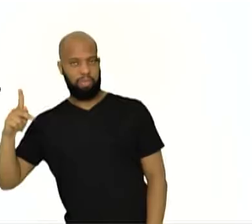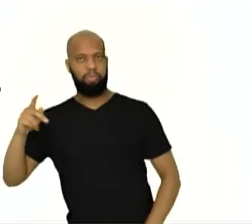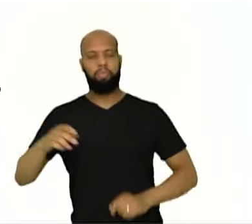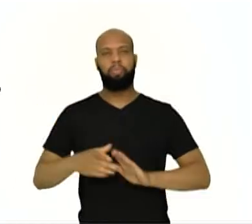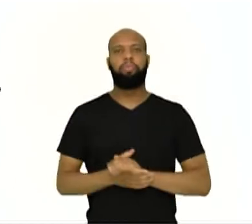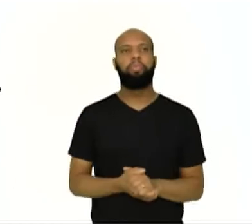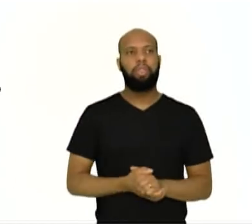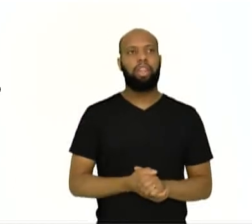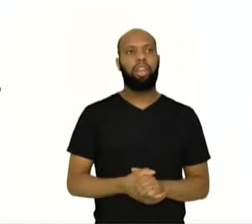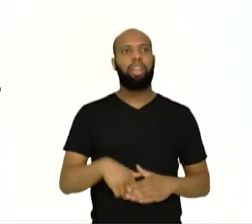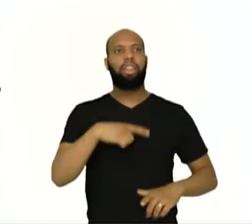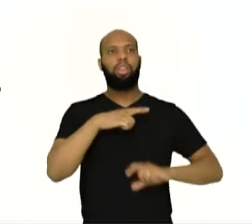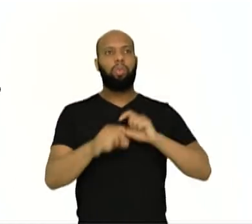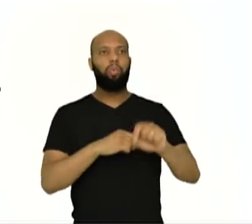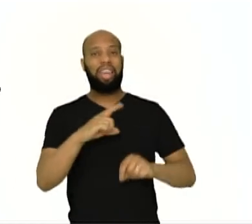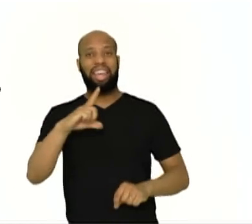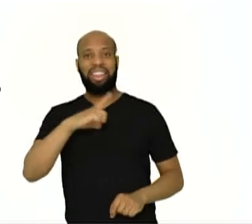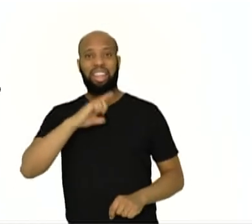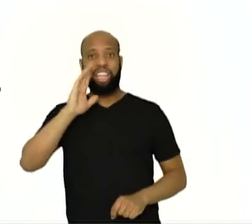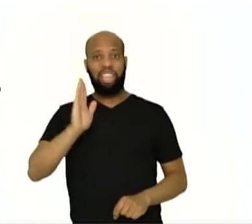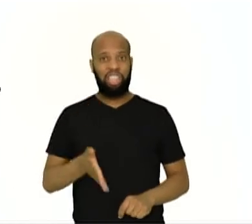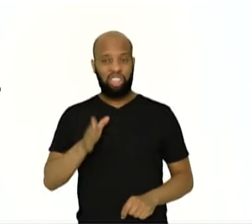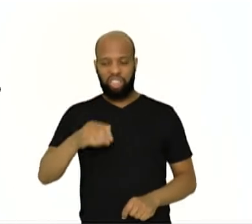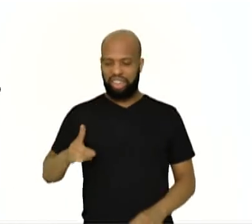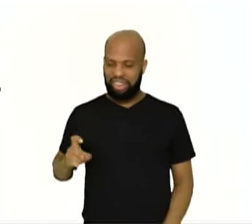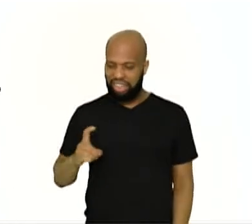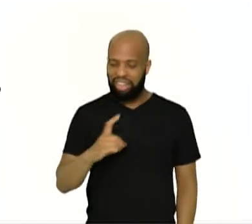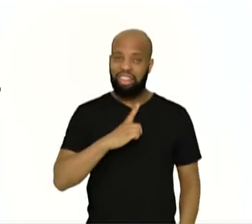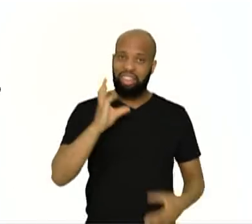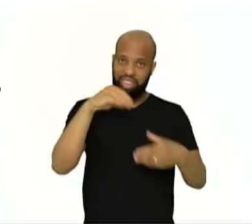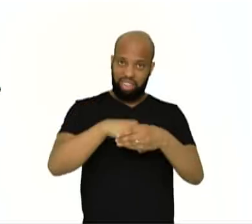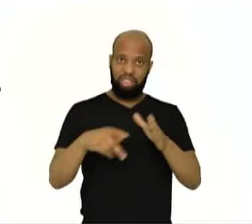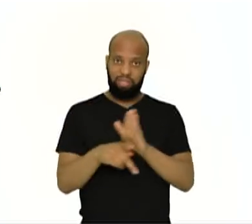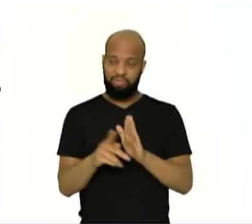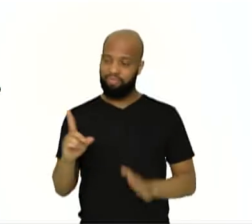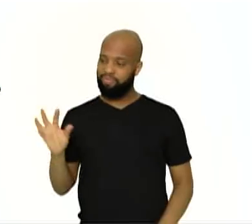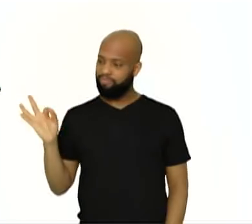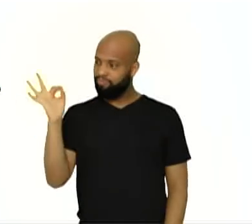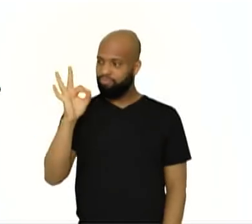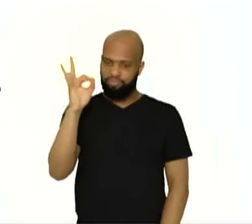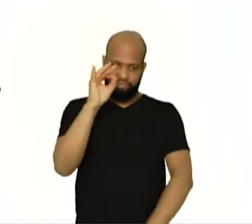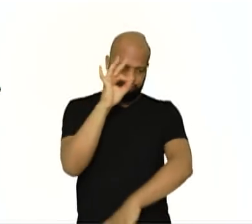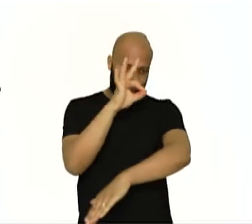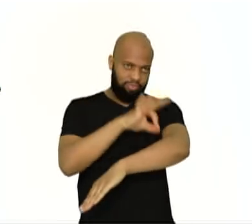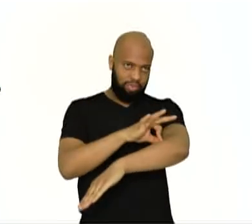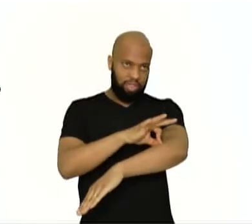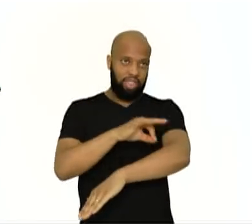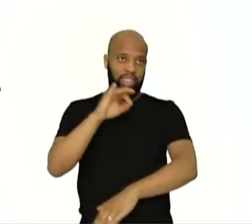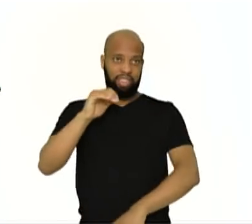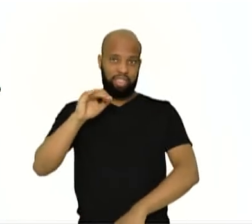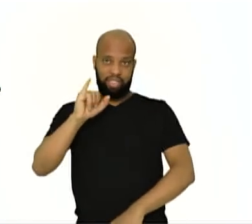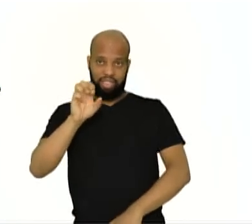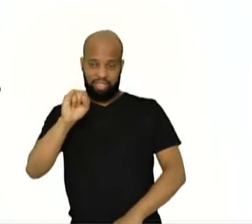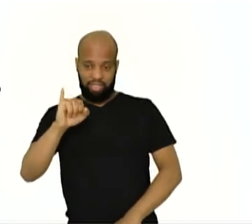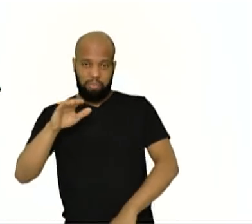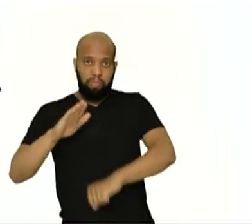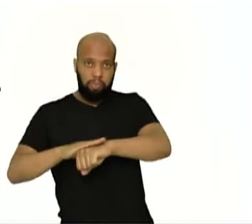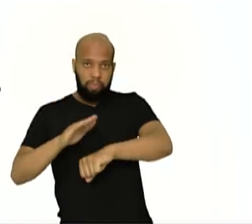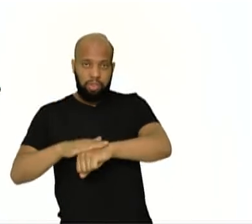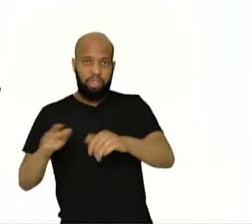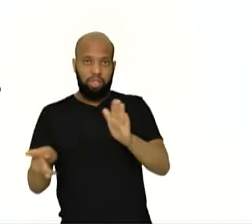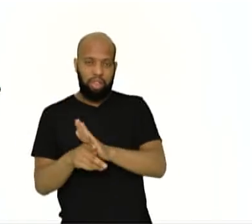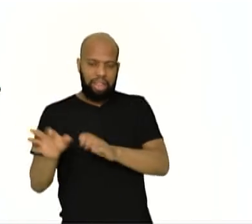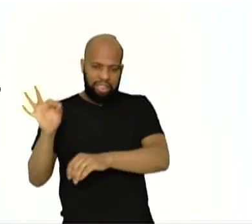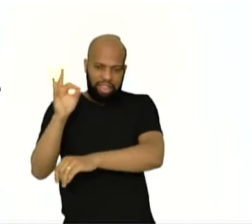muriçoca, que está infectado com as larvas desse parasita. Então, na picada desse mosquito, ele